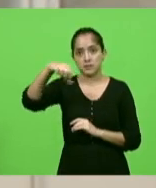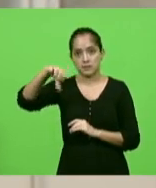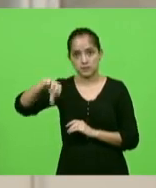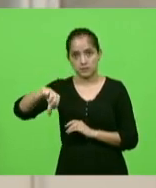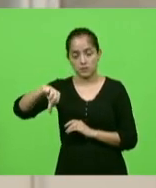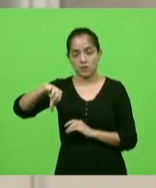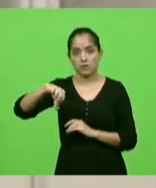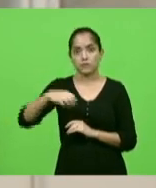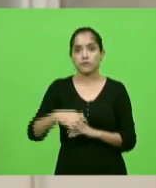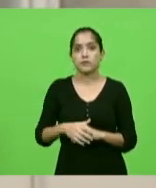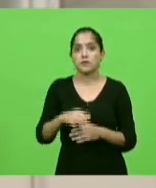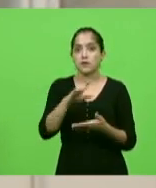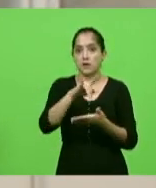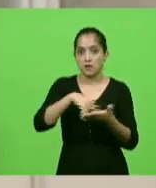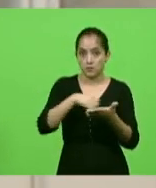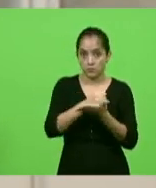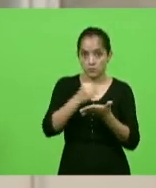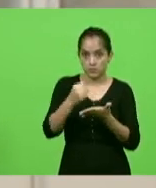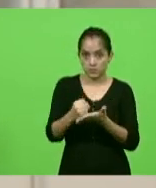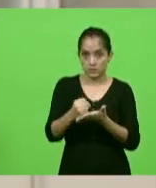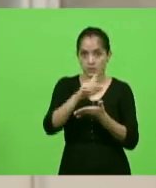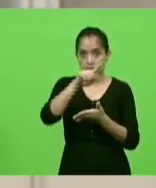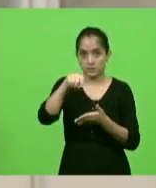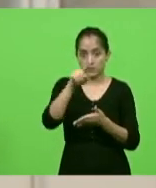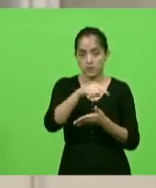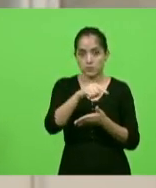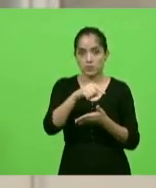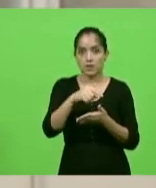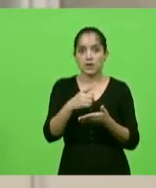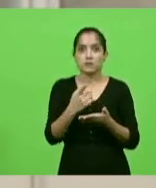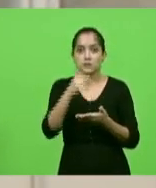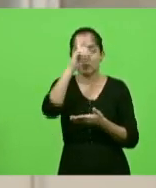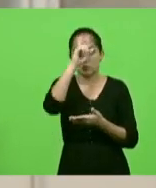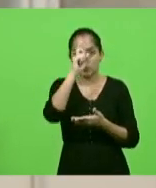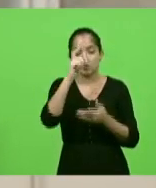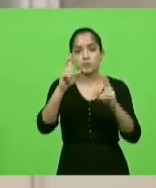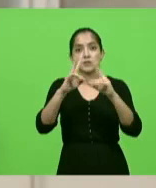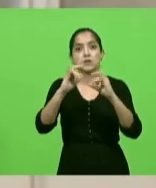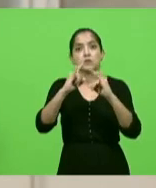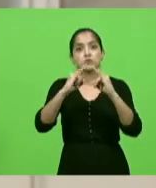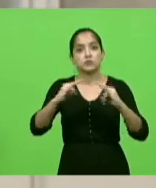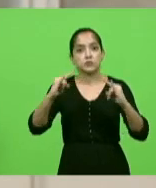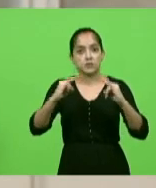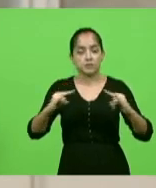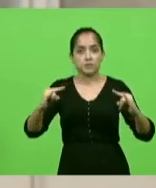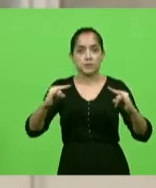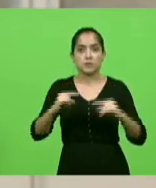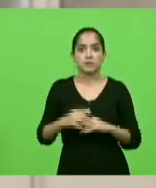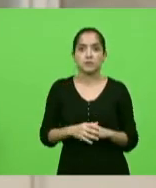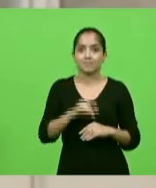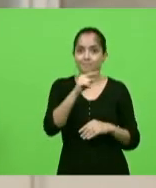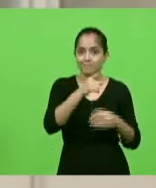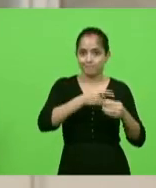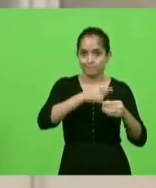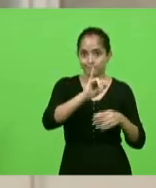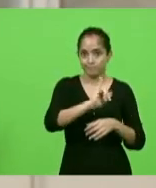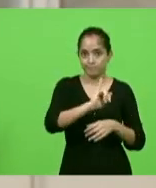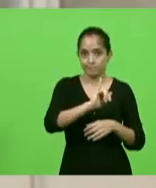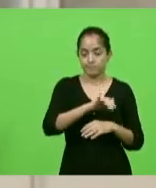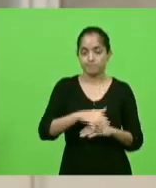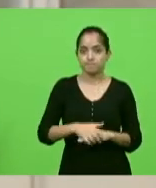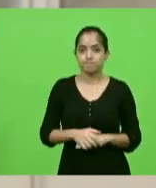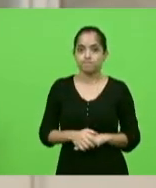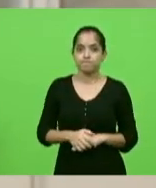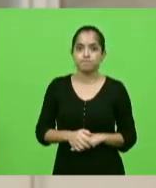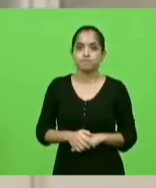a referência contratação anulada para instalação do hospital de campanha é de Itajaí